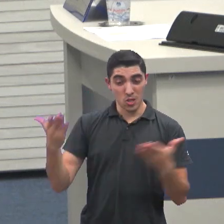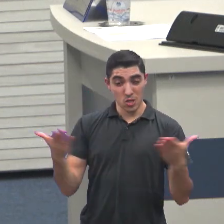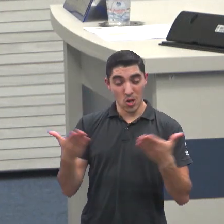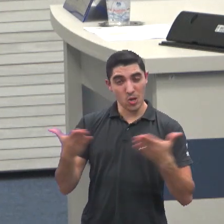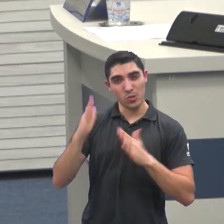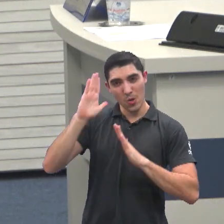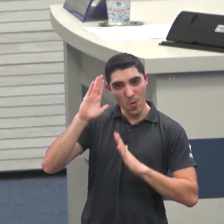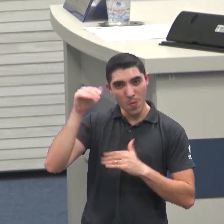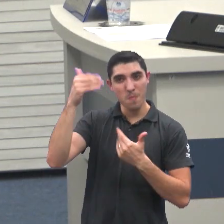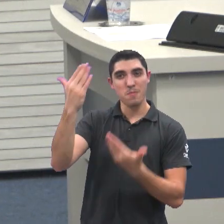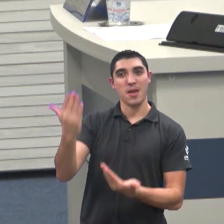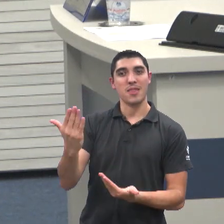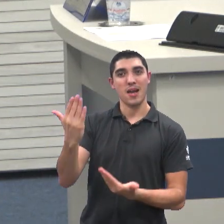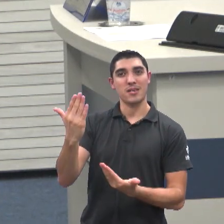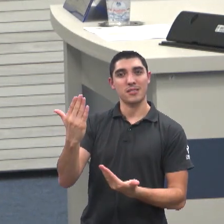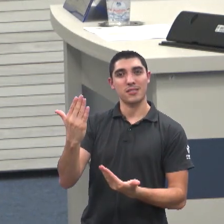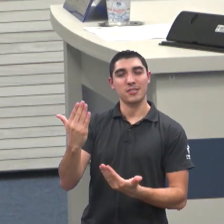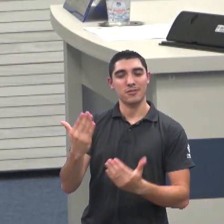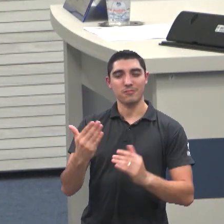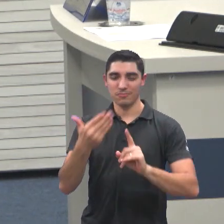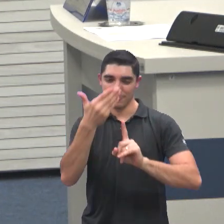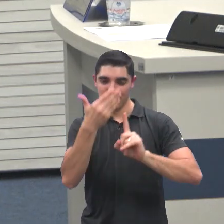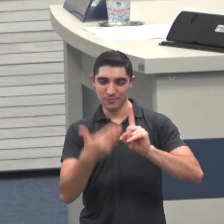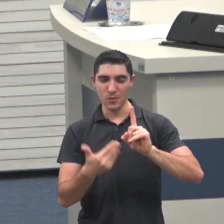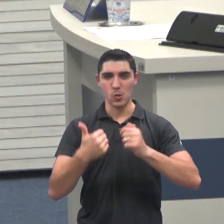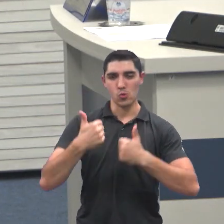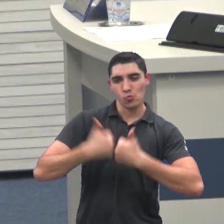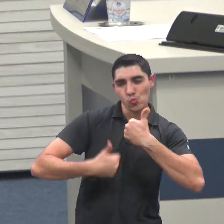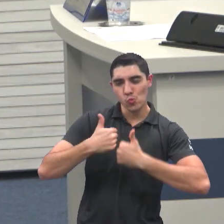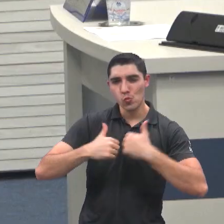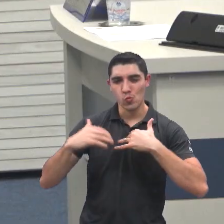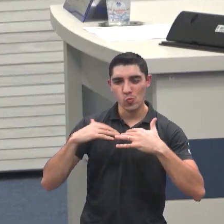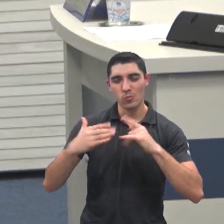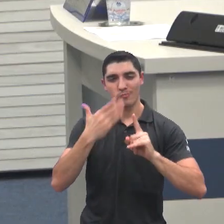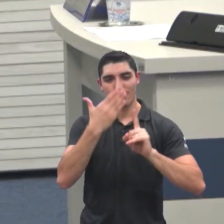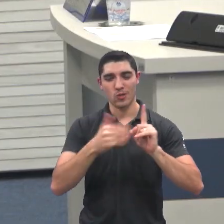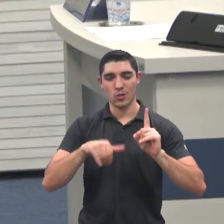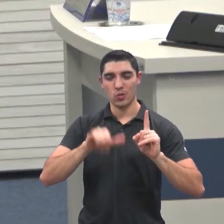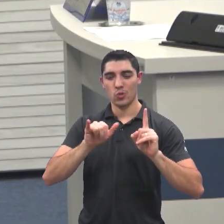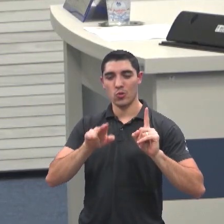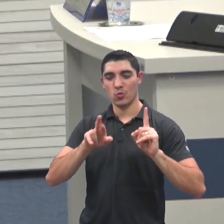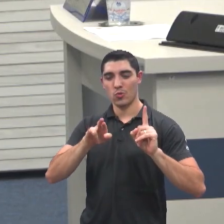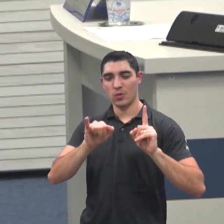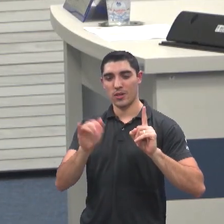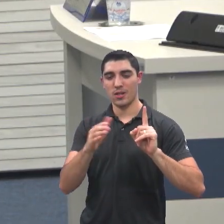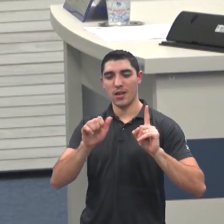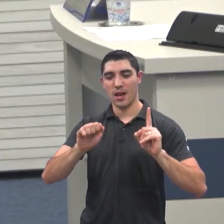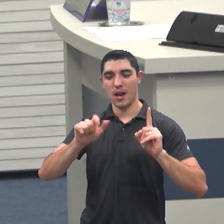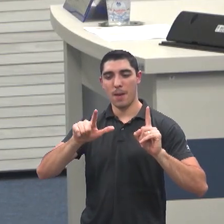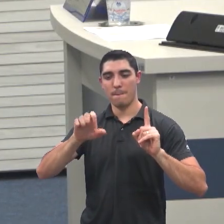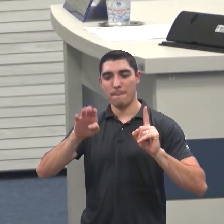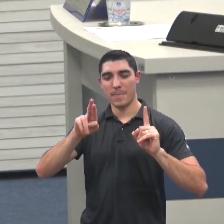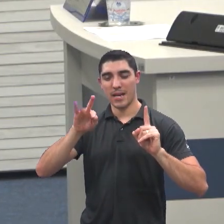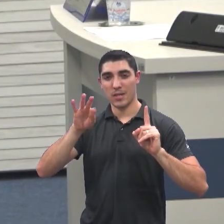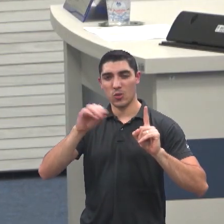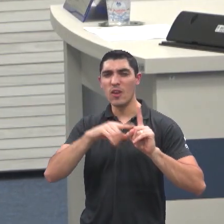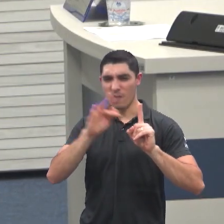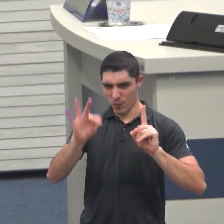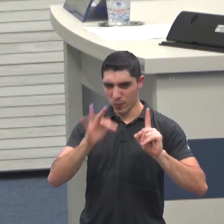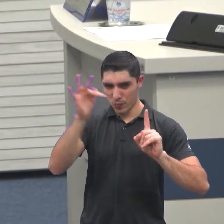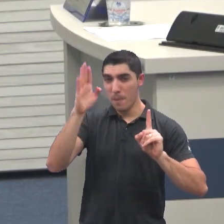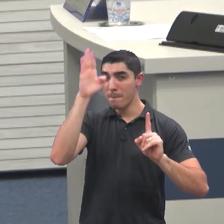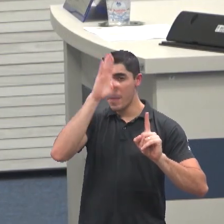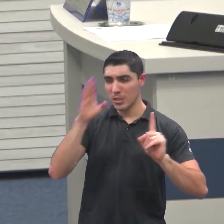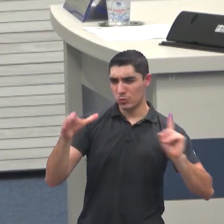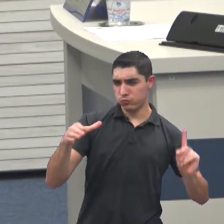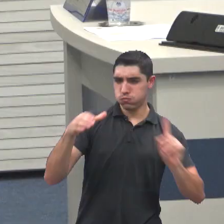homenagem para o nosso ilustre joseense, que está fazendo história no Corinthians e vai fazer muita história ainda na seleção brasileira, no